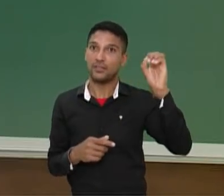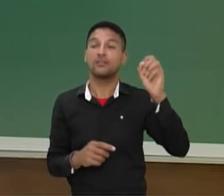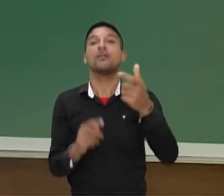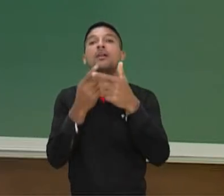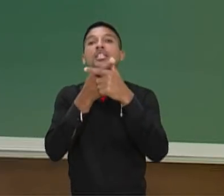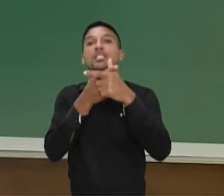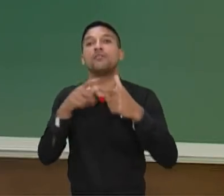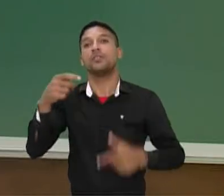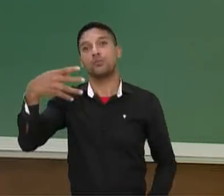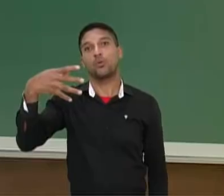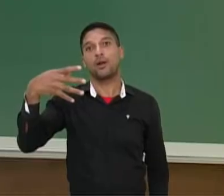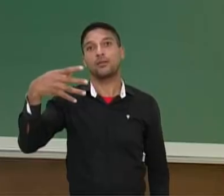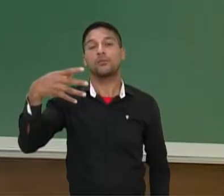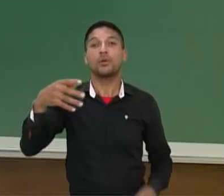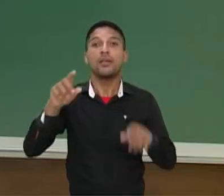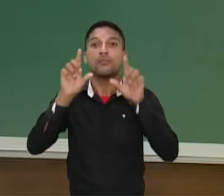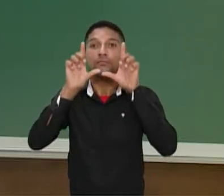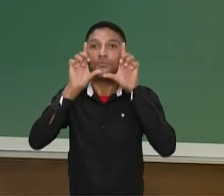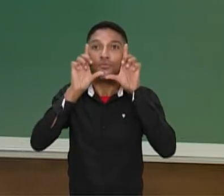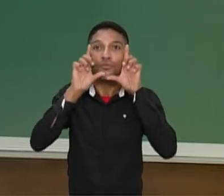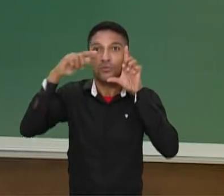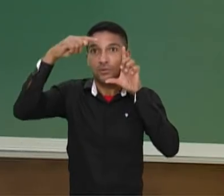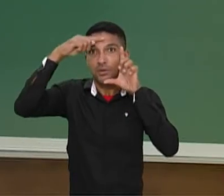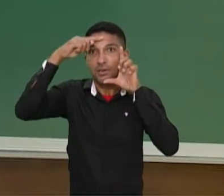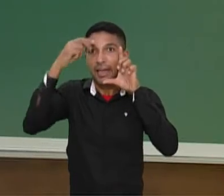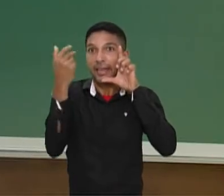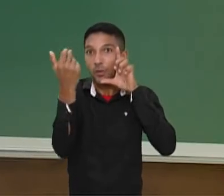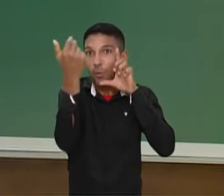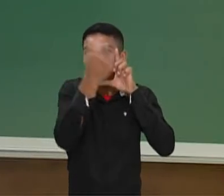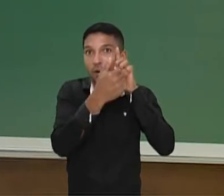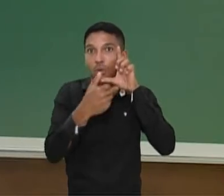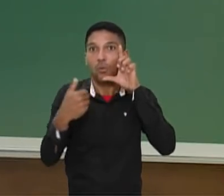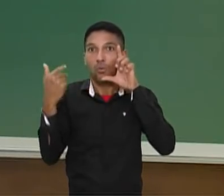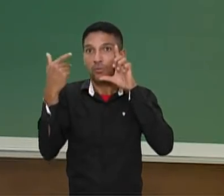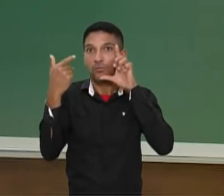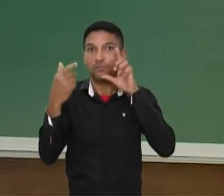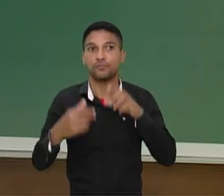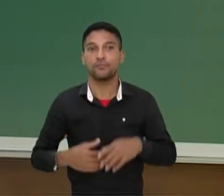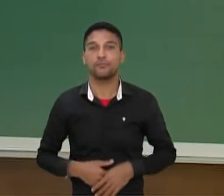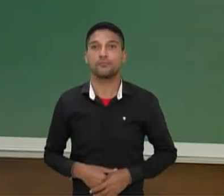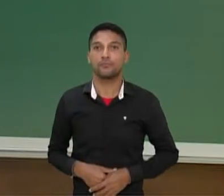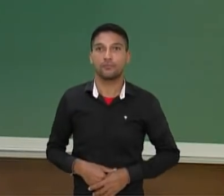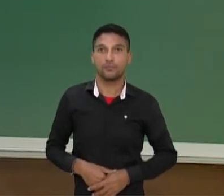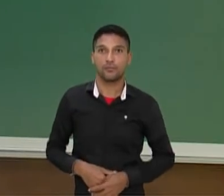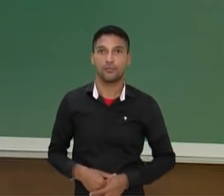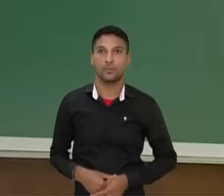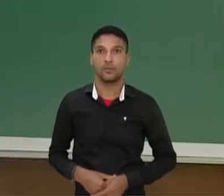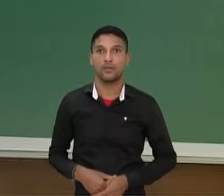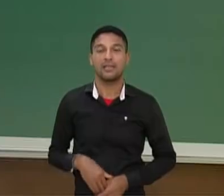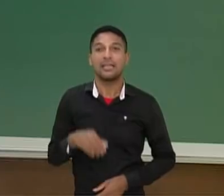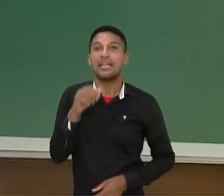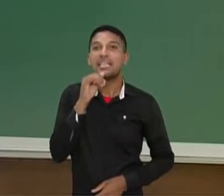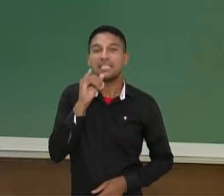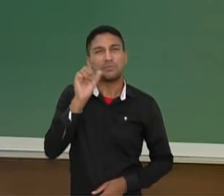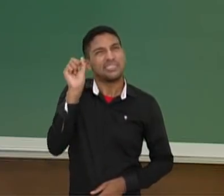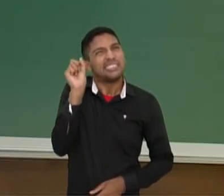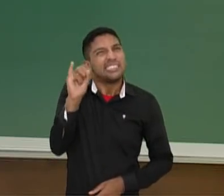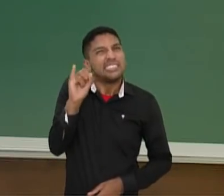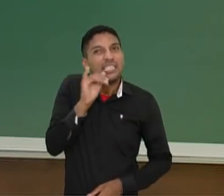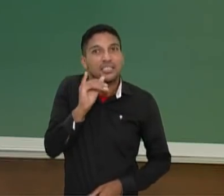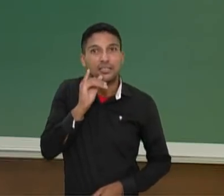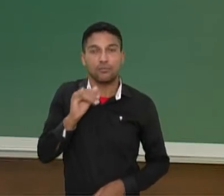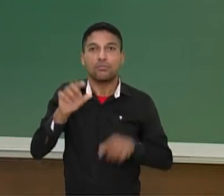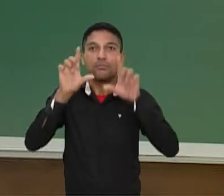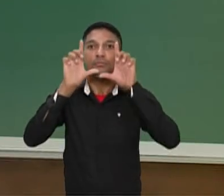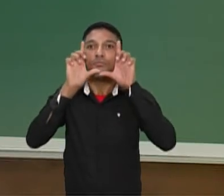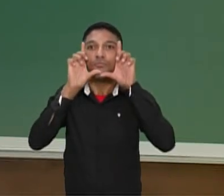iguais. Então, imagine comigo, se me disse 2, qual seria o perímetro? 2 mais 2 mais 2